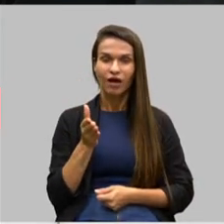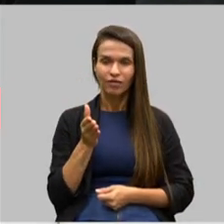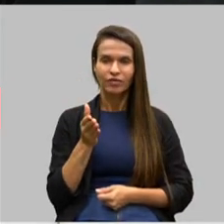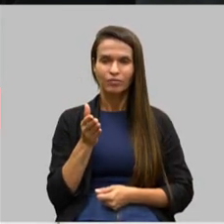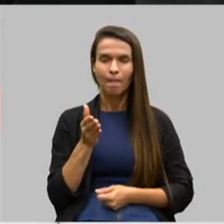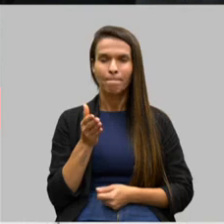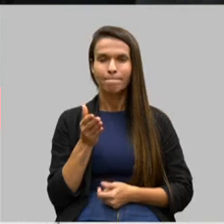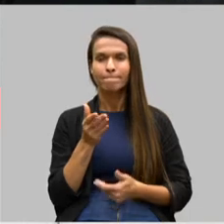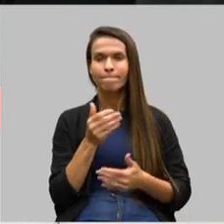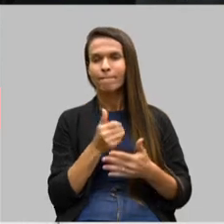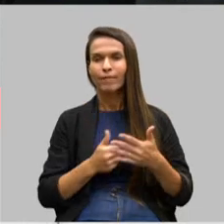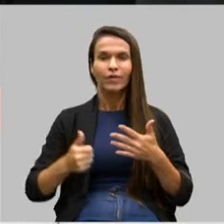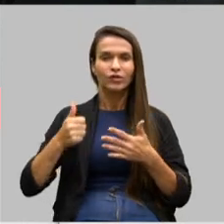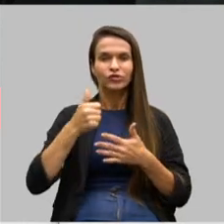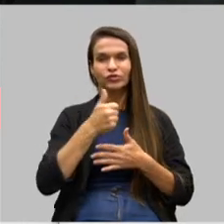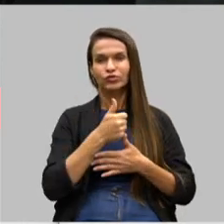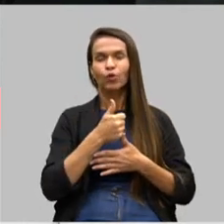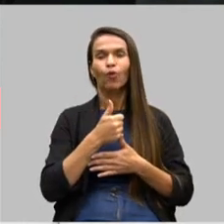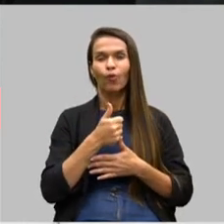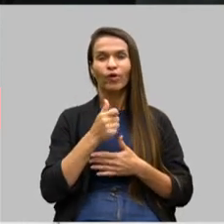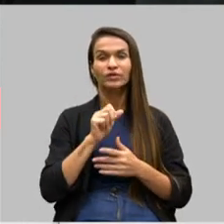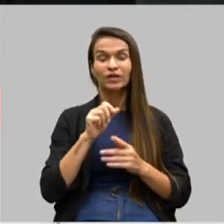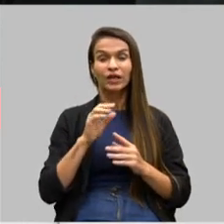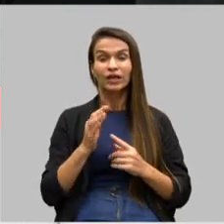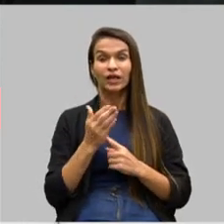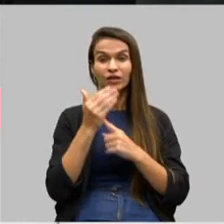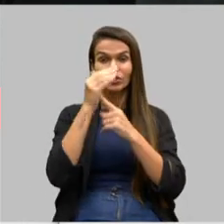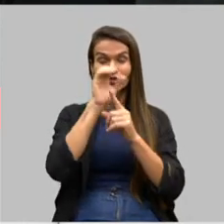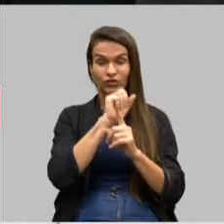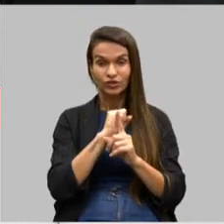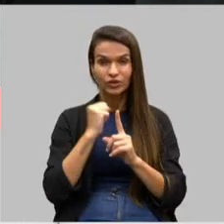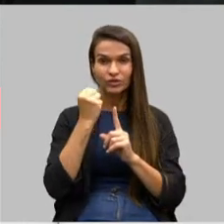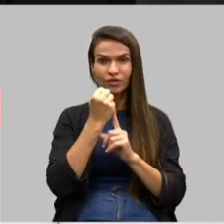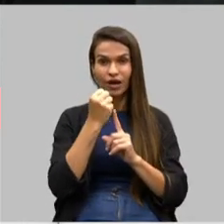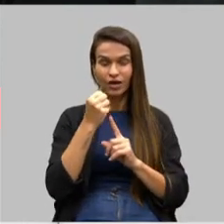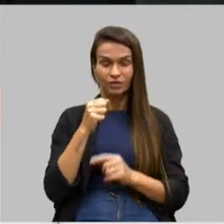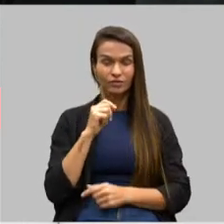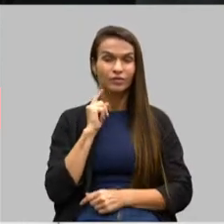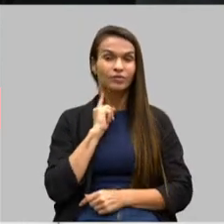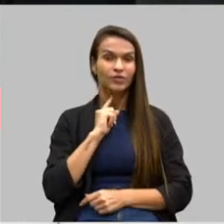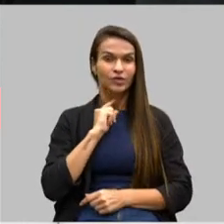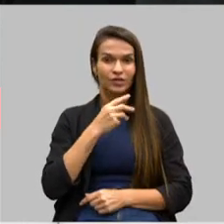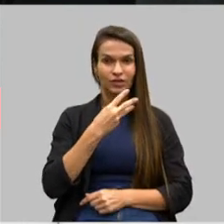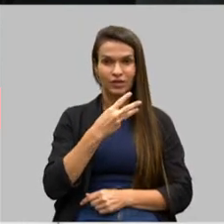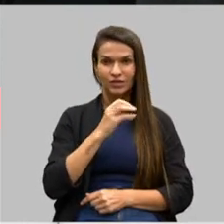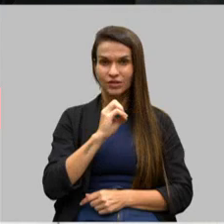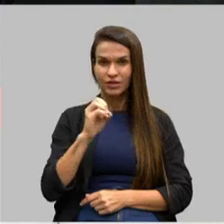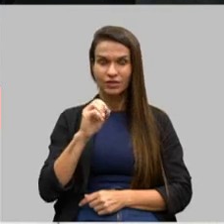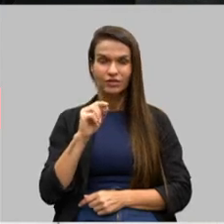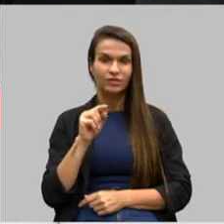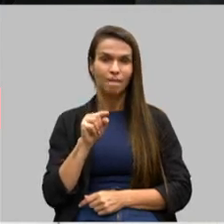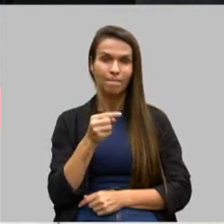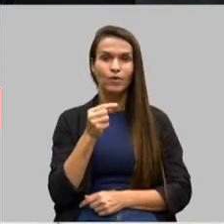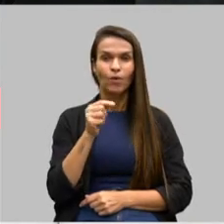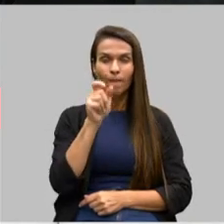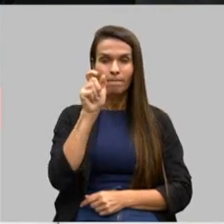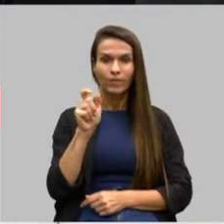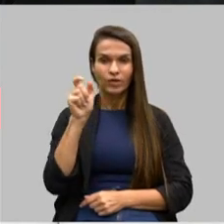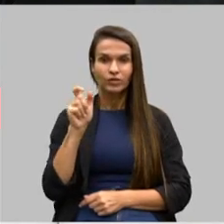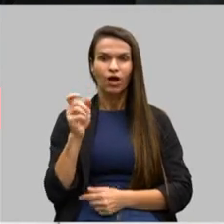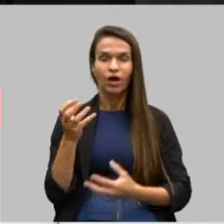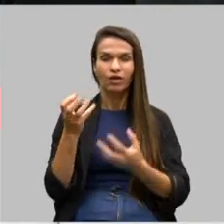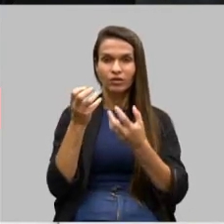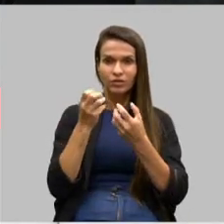beneficiadas com essa tecnologia social. Então, só em Minas, 300 mil pessoas receberam uma cisterna